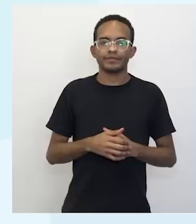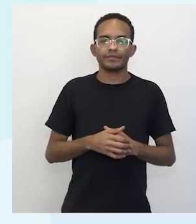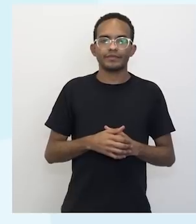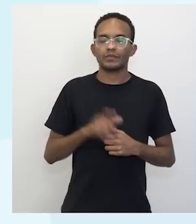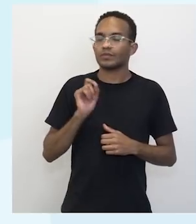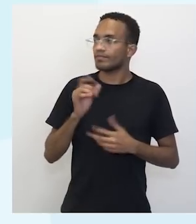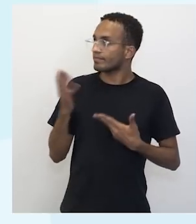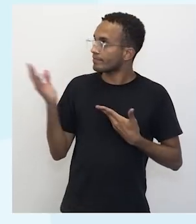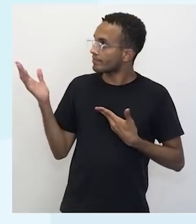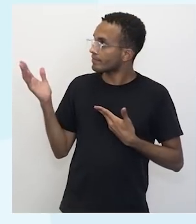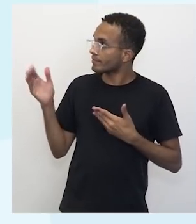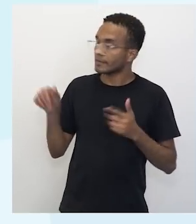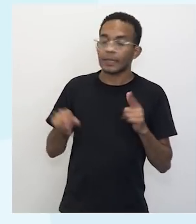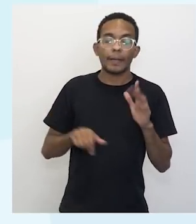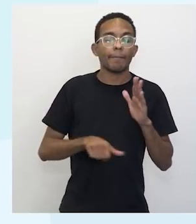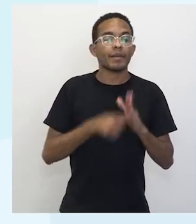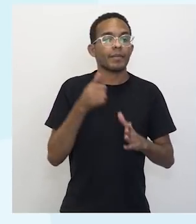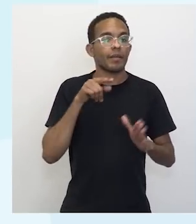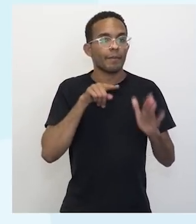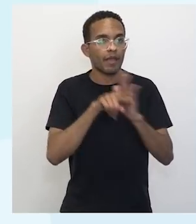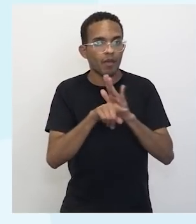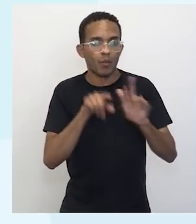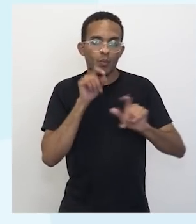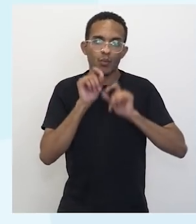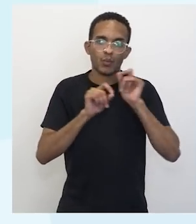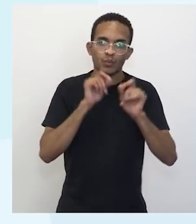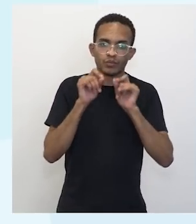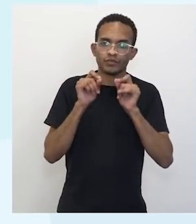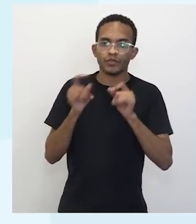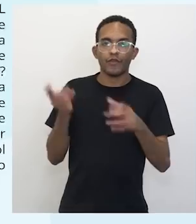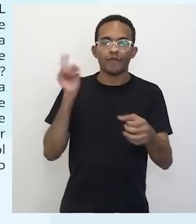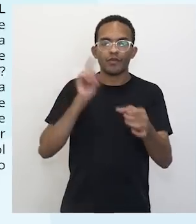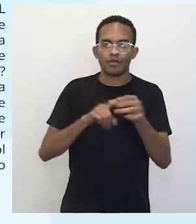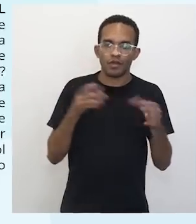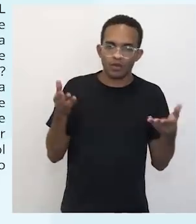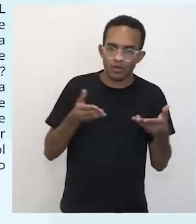Aqui, ó. A primeira pergunta, vamos voltar lá?